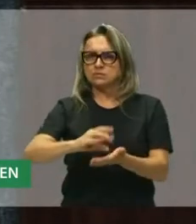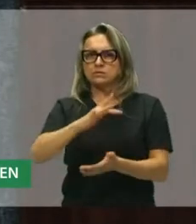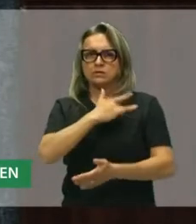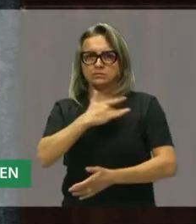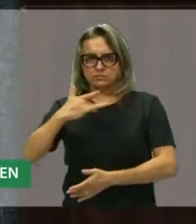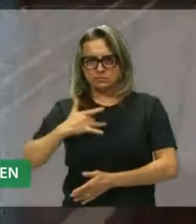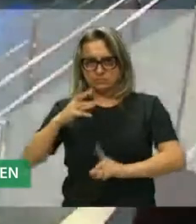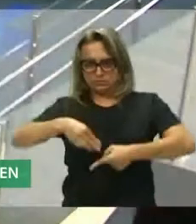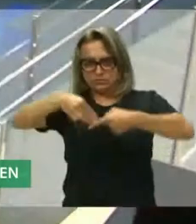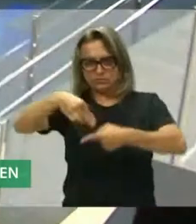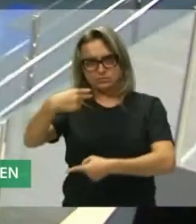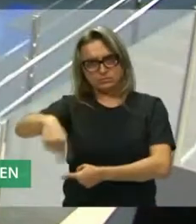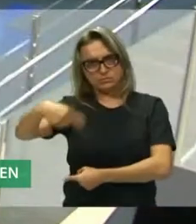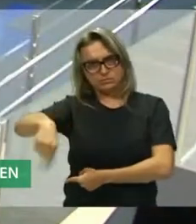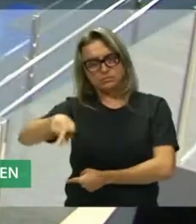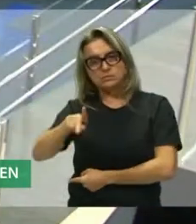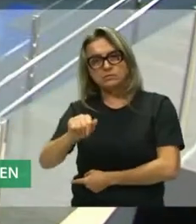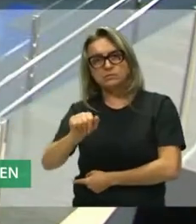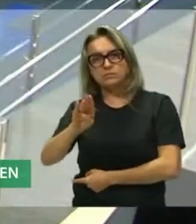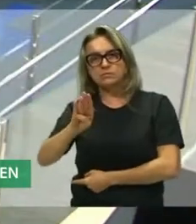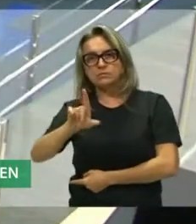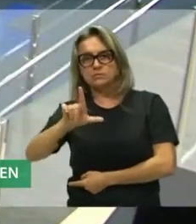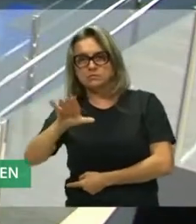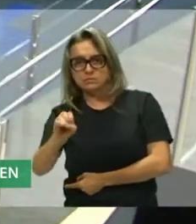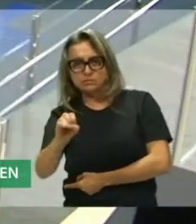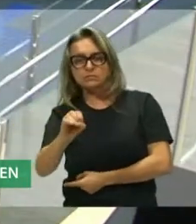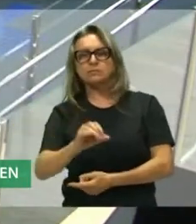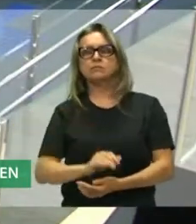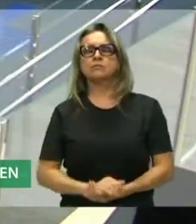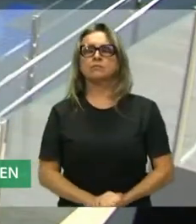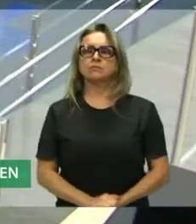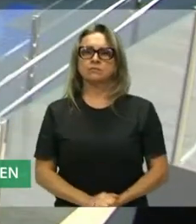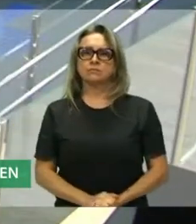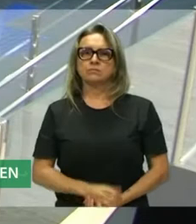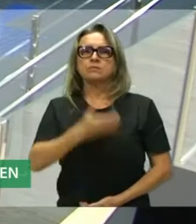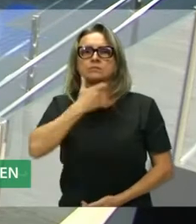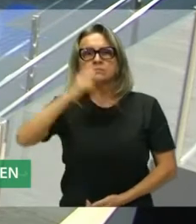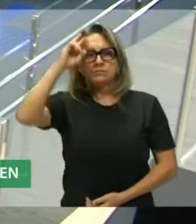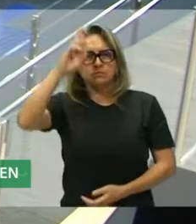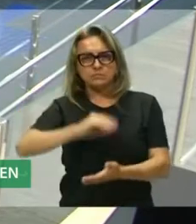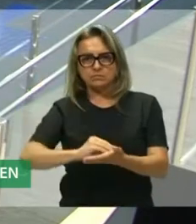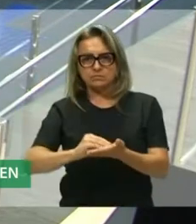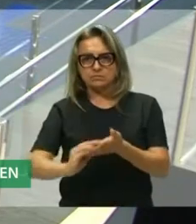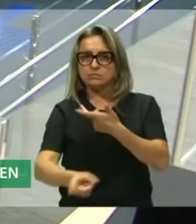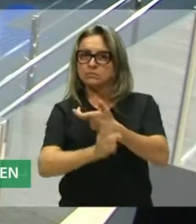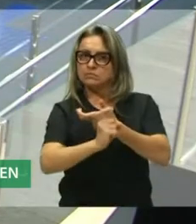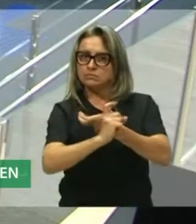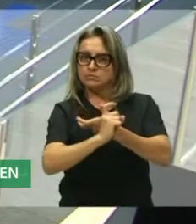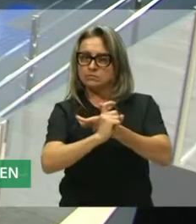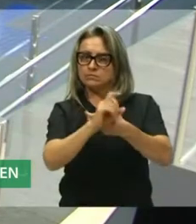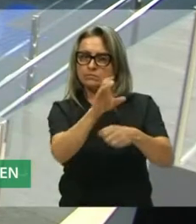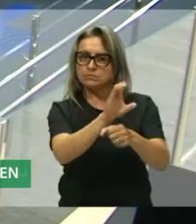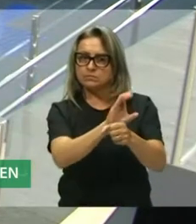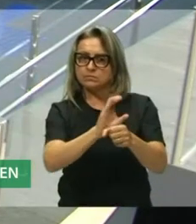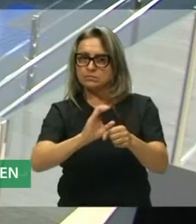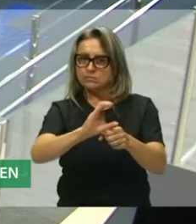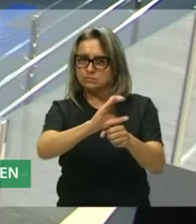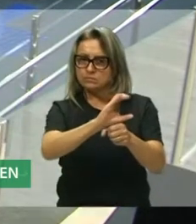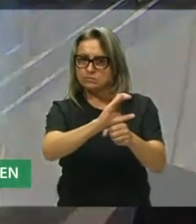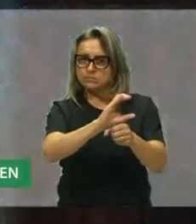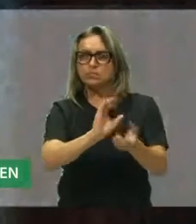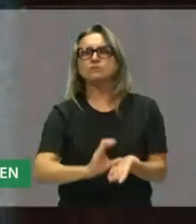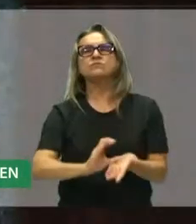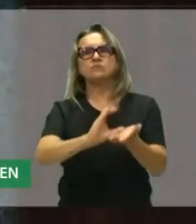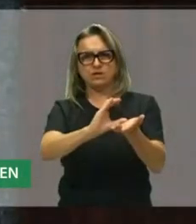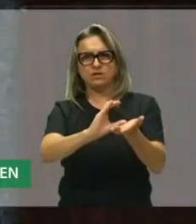município de Navegantes, Pablo Sebastião Velho. Senhor secretário executivo do Conselho Municipal de